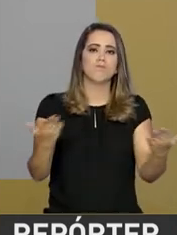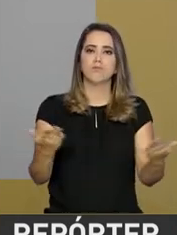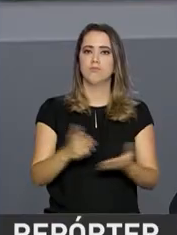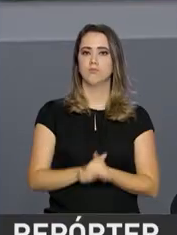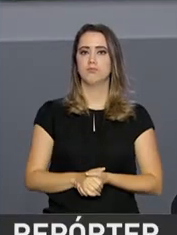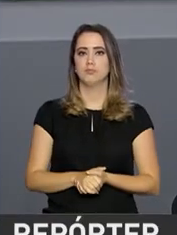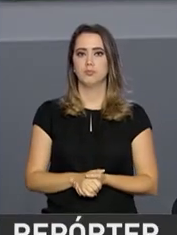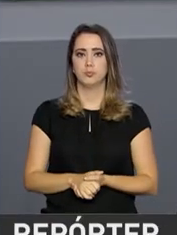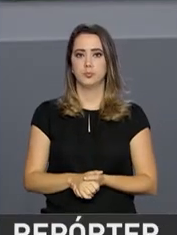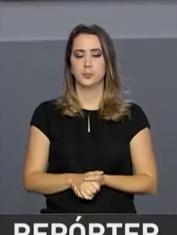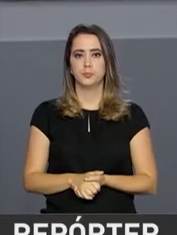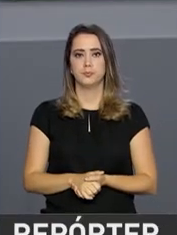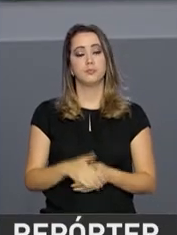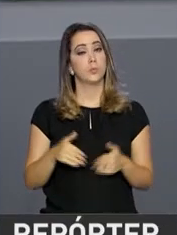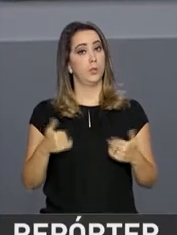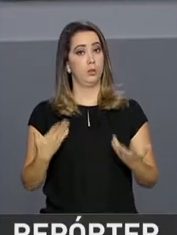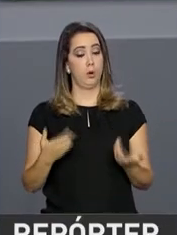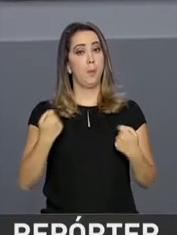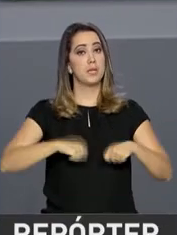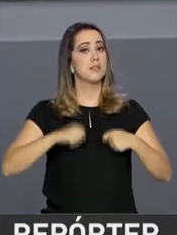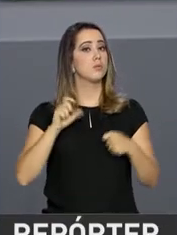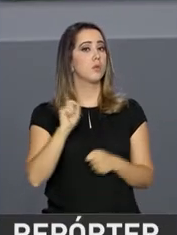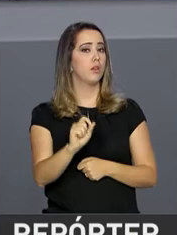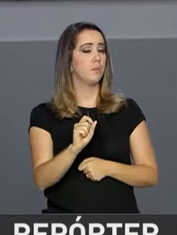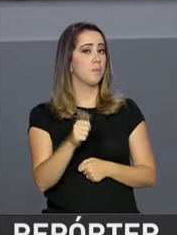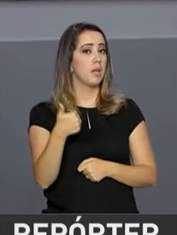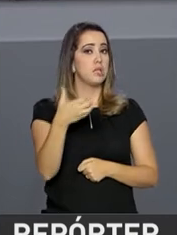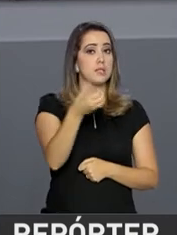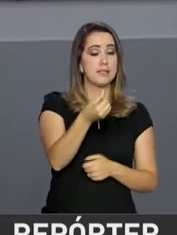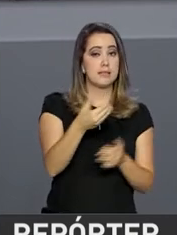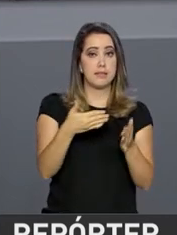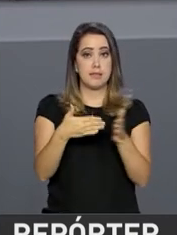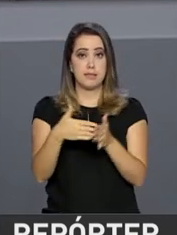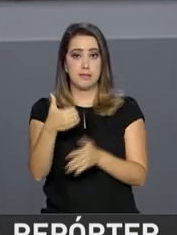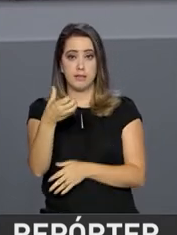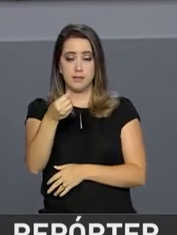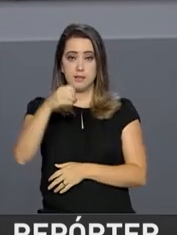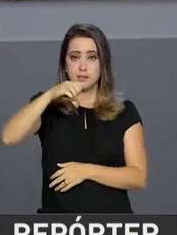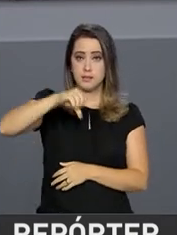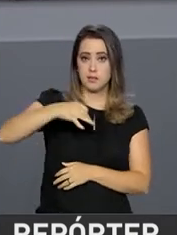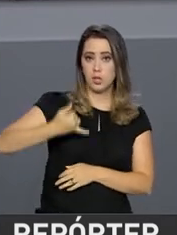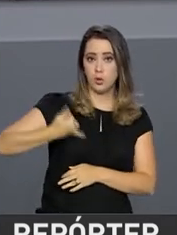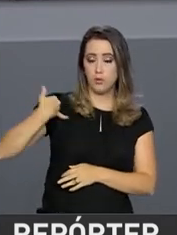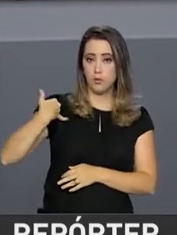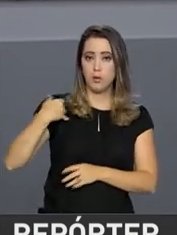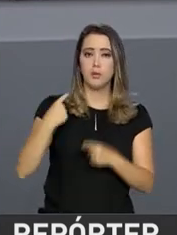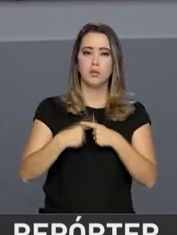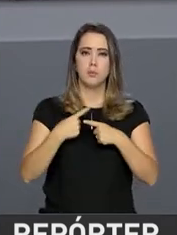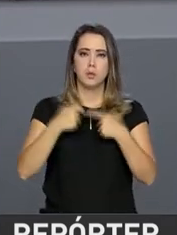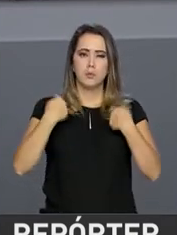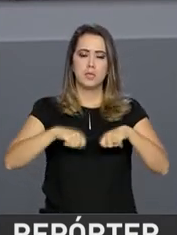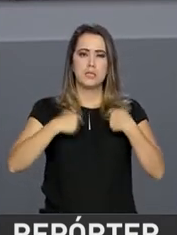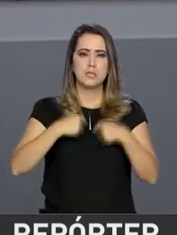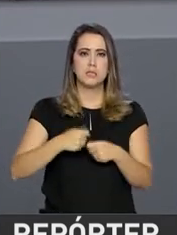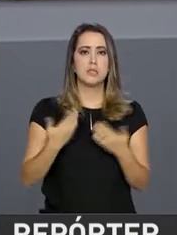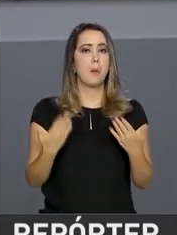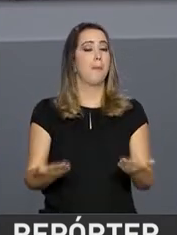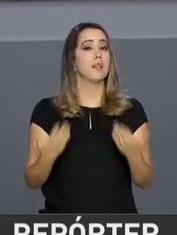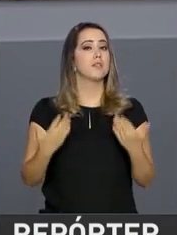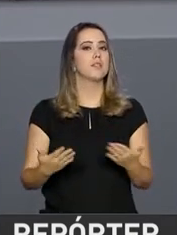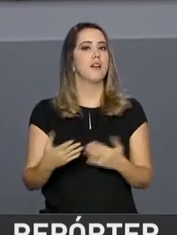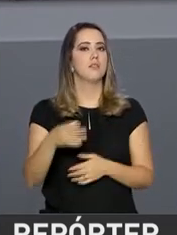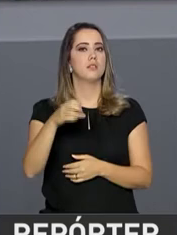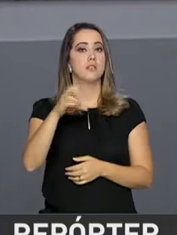todos. Para doar é necessário ter entre 16 e 69 anos. Além disso, é preciso pesar no